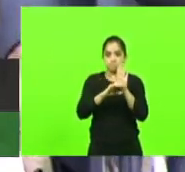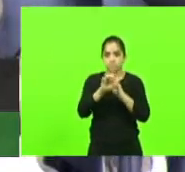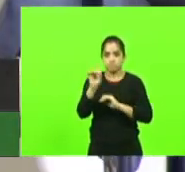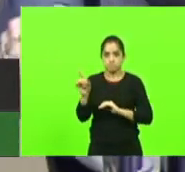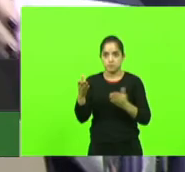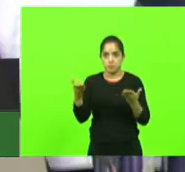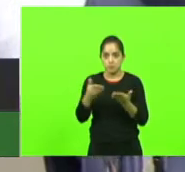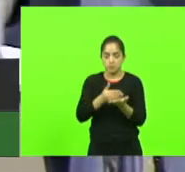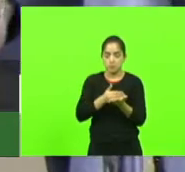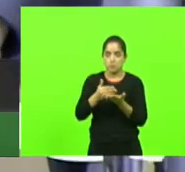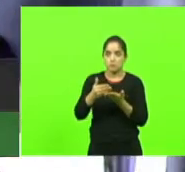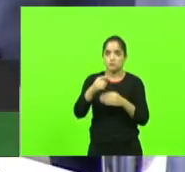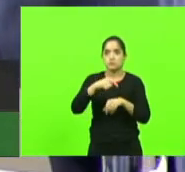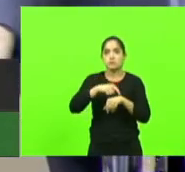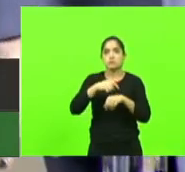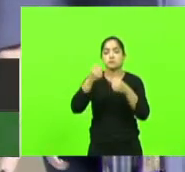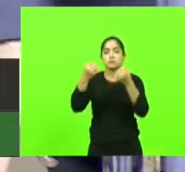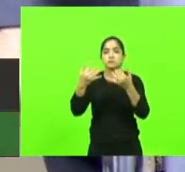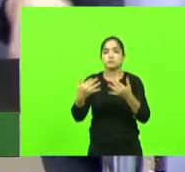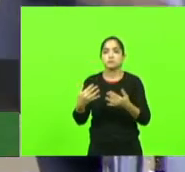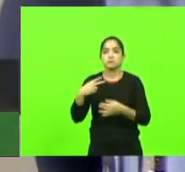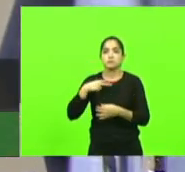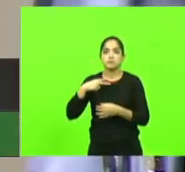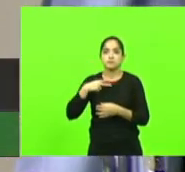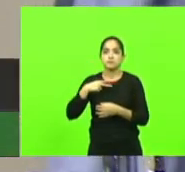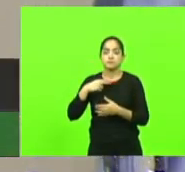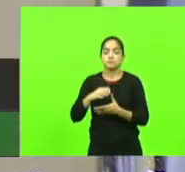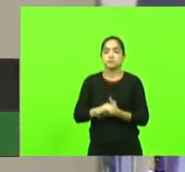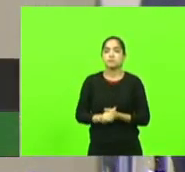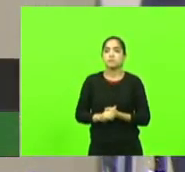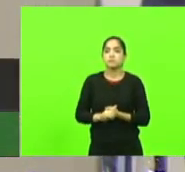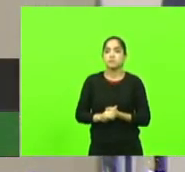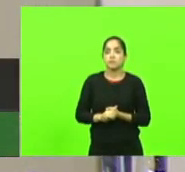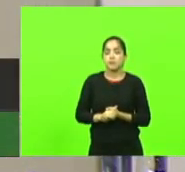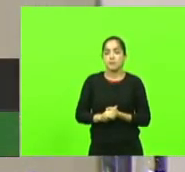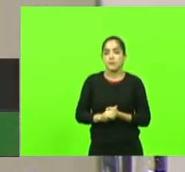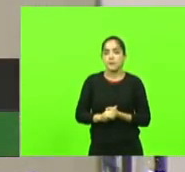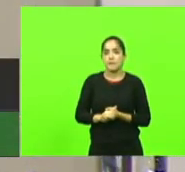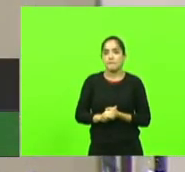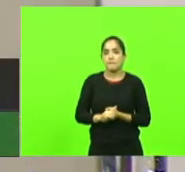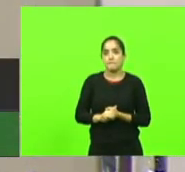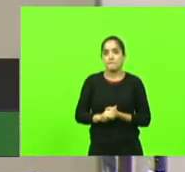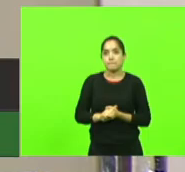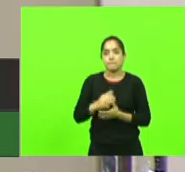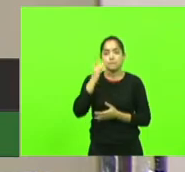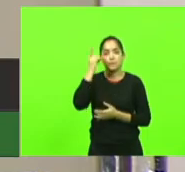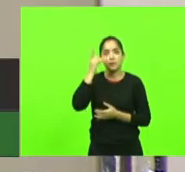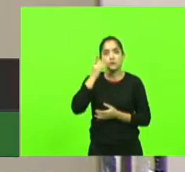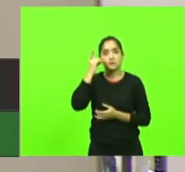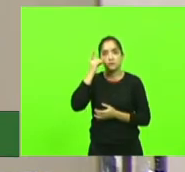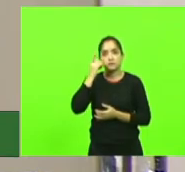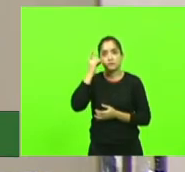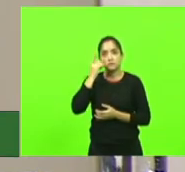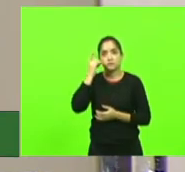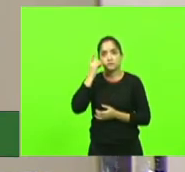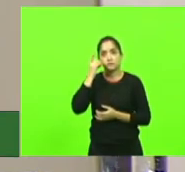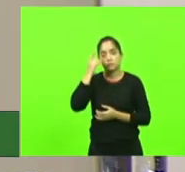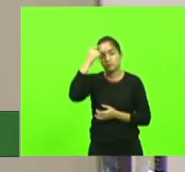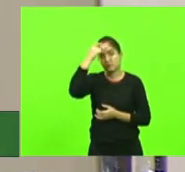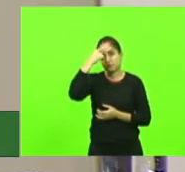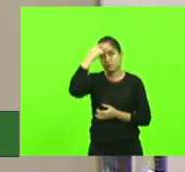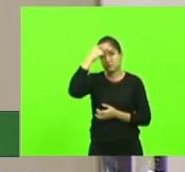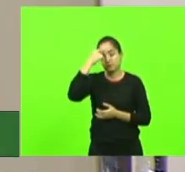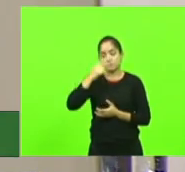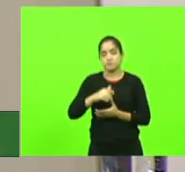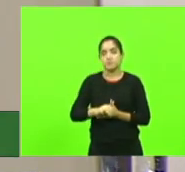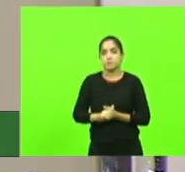às explicações pessoais. Pelo tempo de até 10 minutos, fará uso da palavra o deputado Maurício Skudilark.